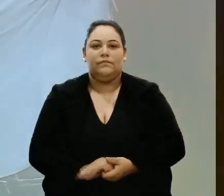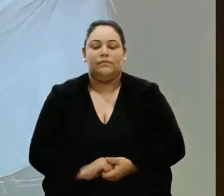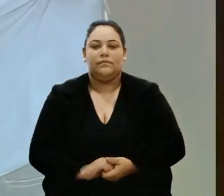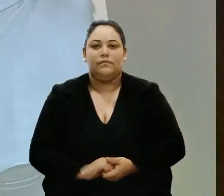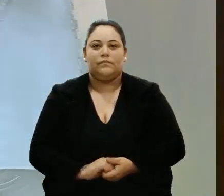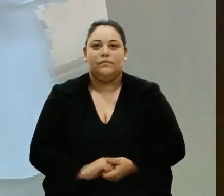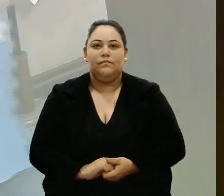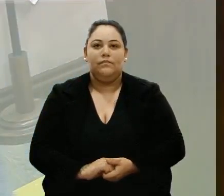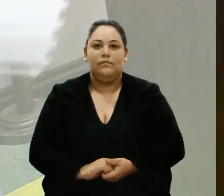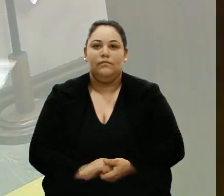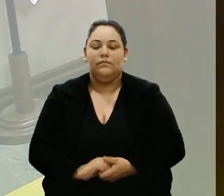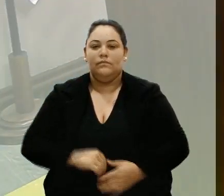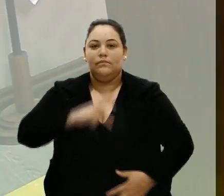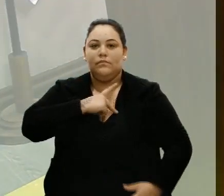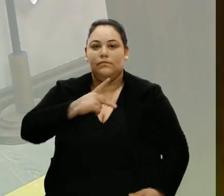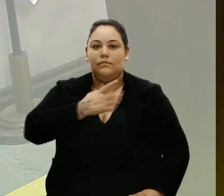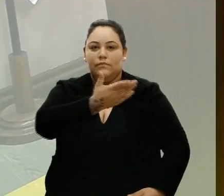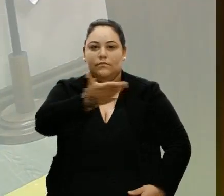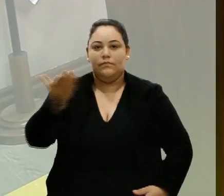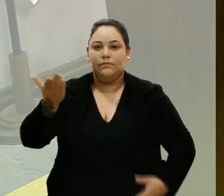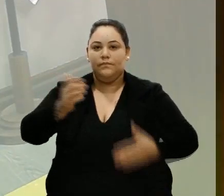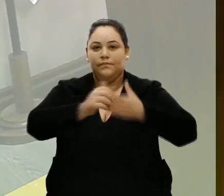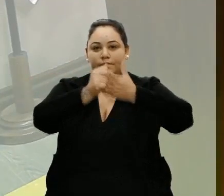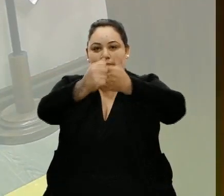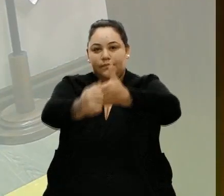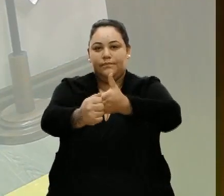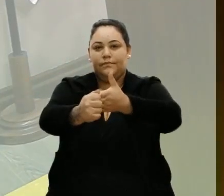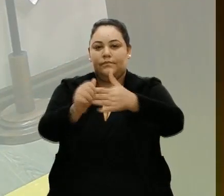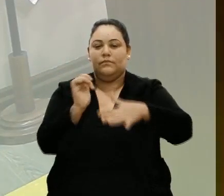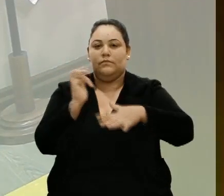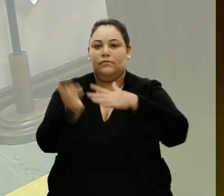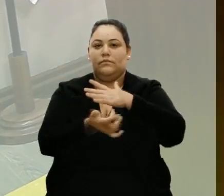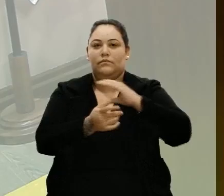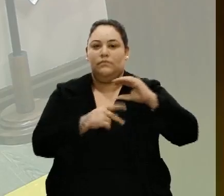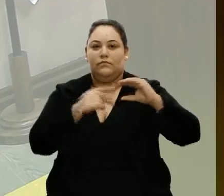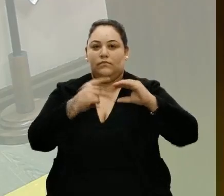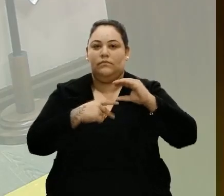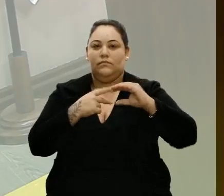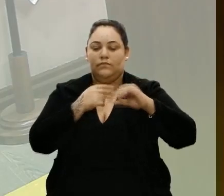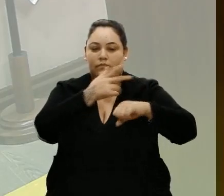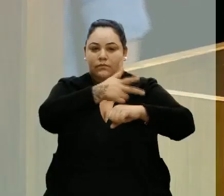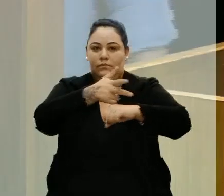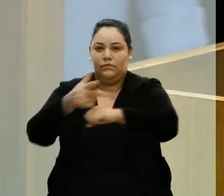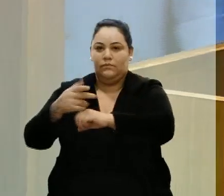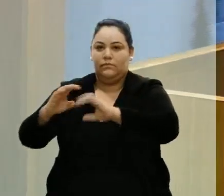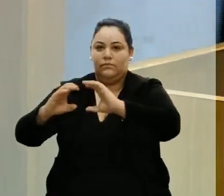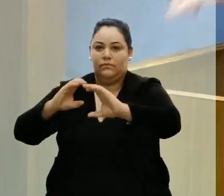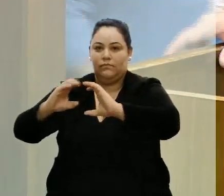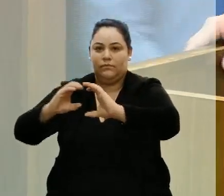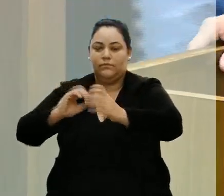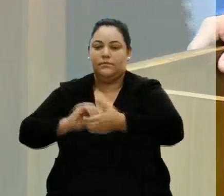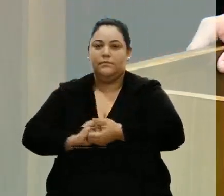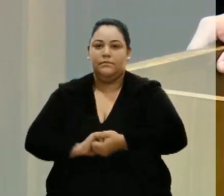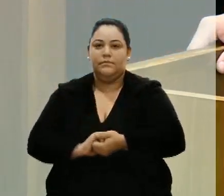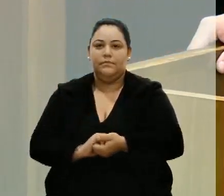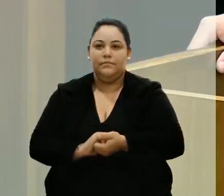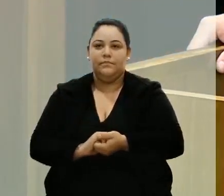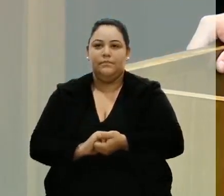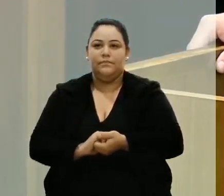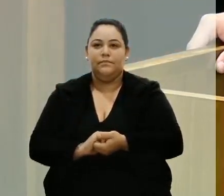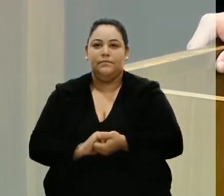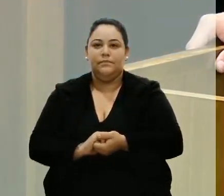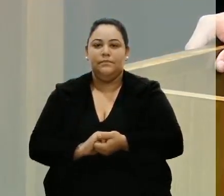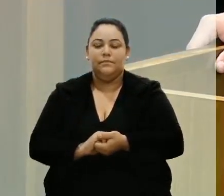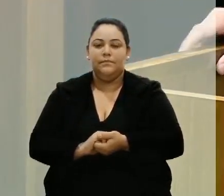presidente, e a você que nos acompanha aí pelas redes sociais, TV Câmara, imprensa. De fato, é